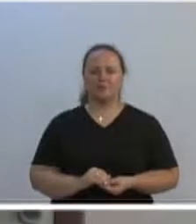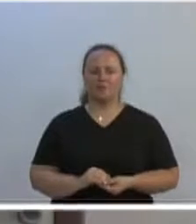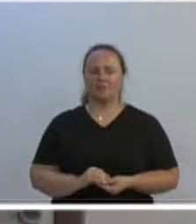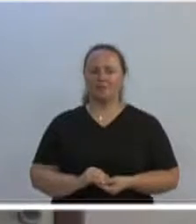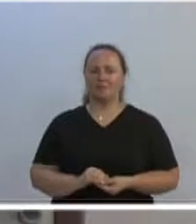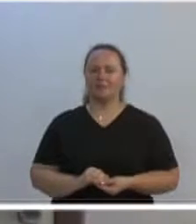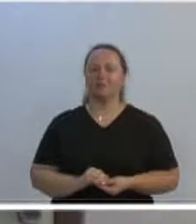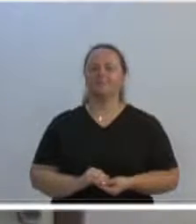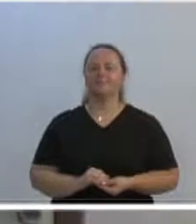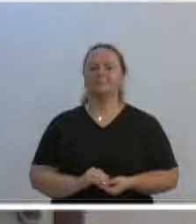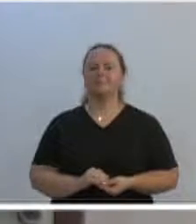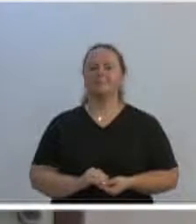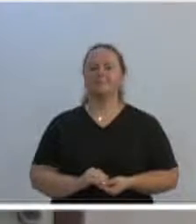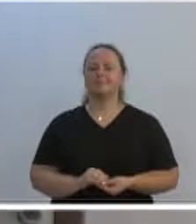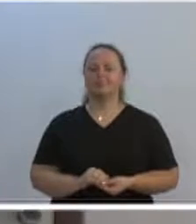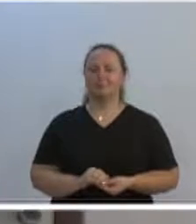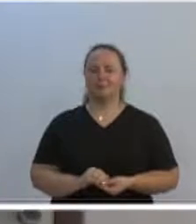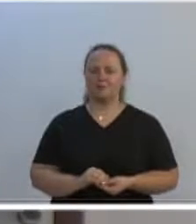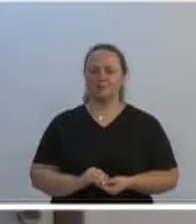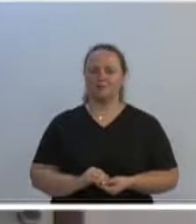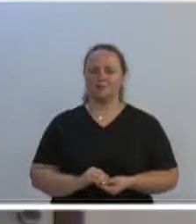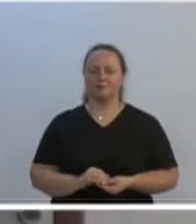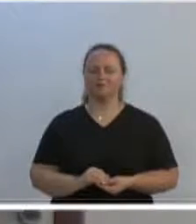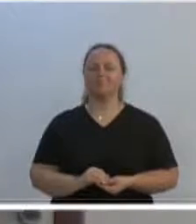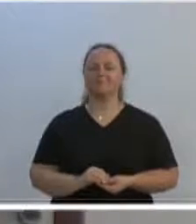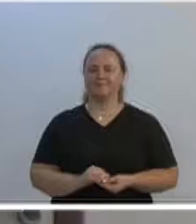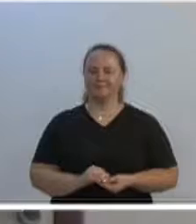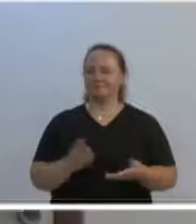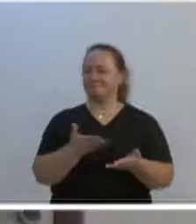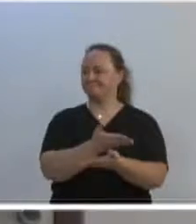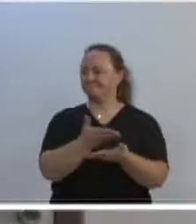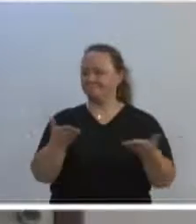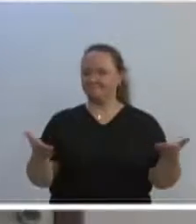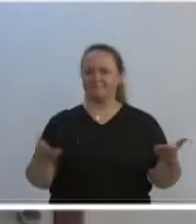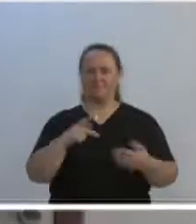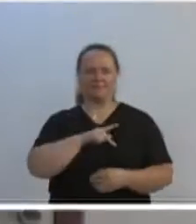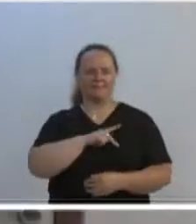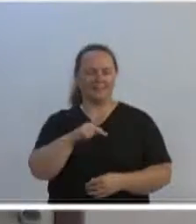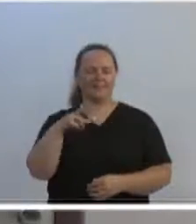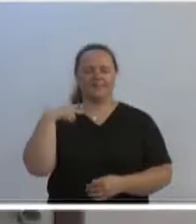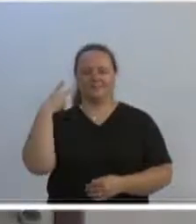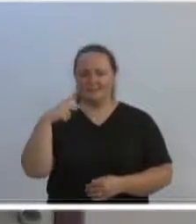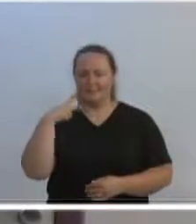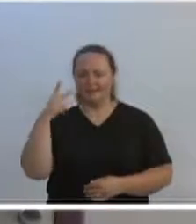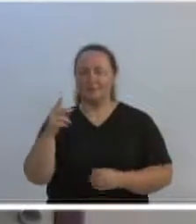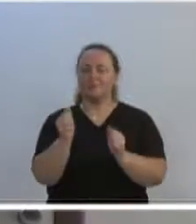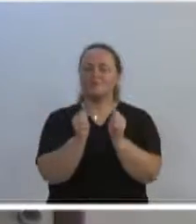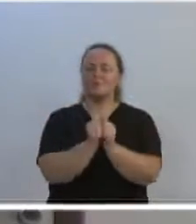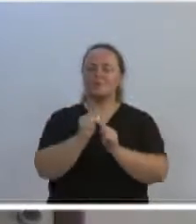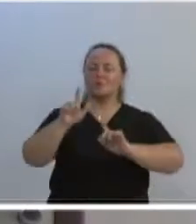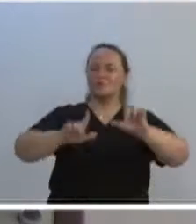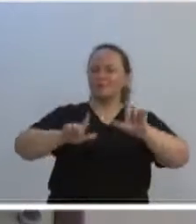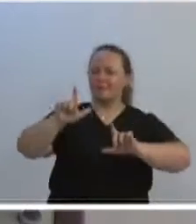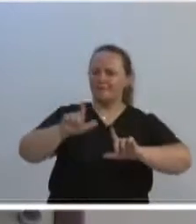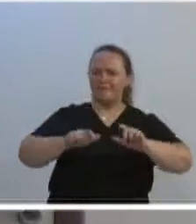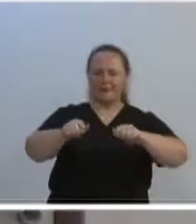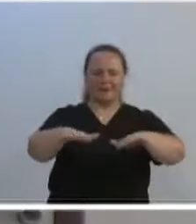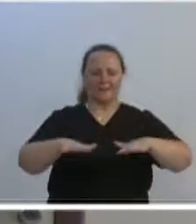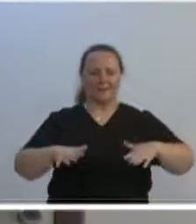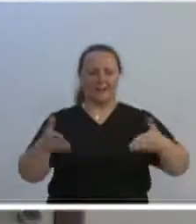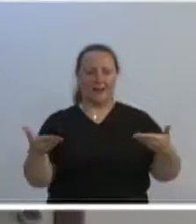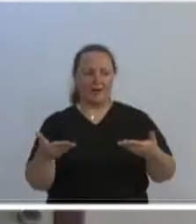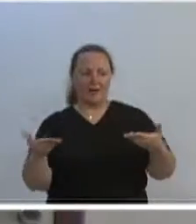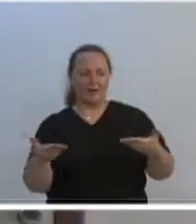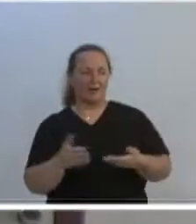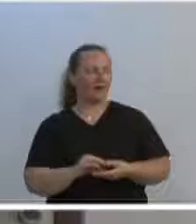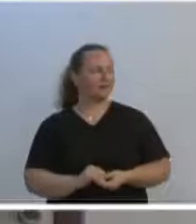Excelentíssimo senhor presidente, senhores vereadores, a quem nos acompanha do plenário, quem nos acompanha pela TVL, muito boa tarde. Eu gosto de ver